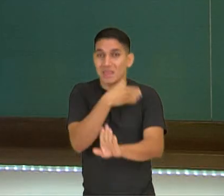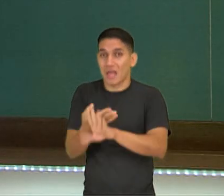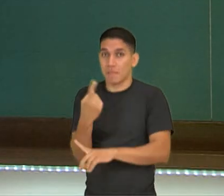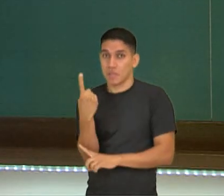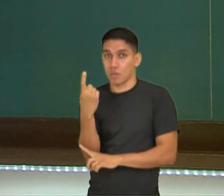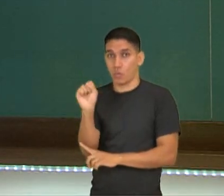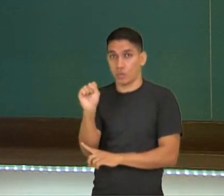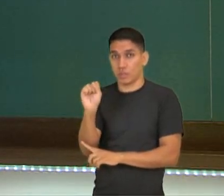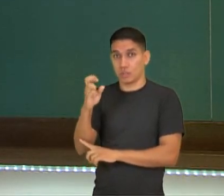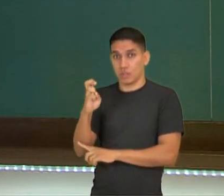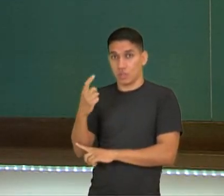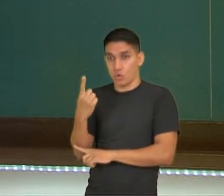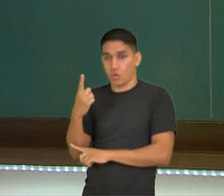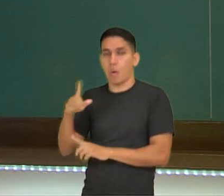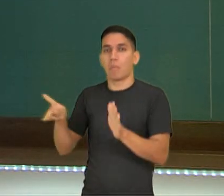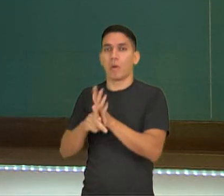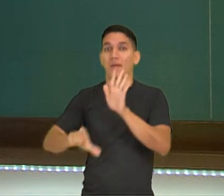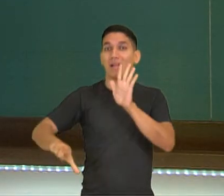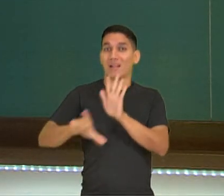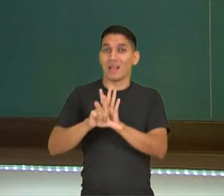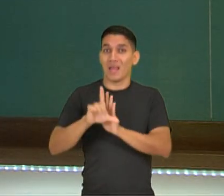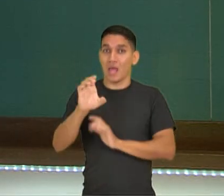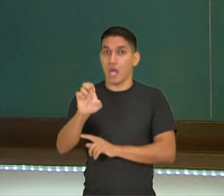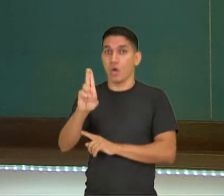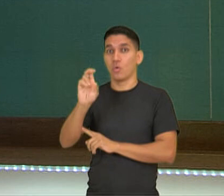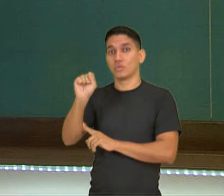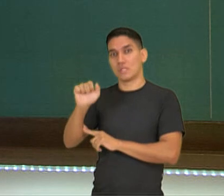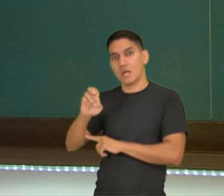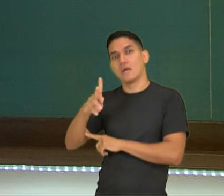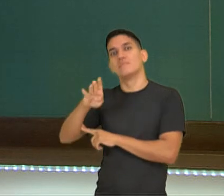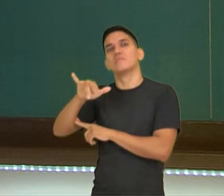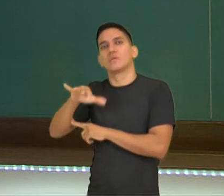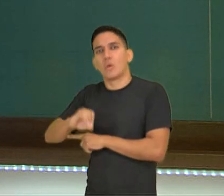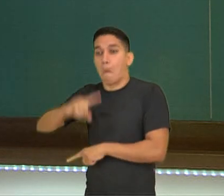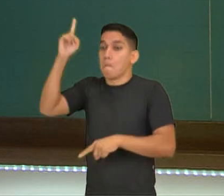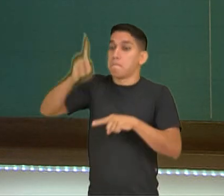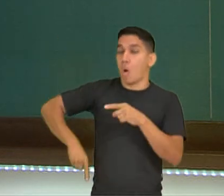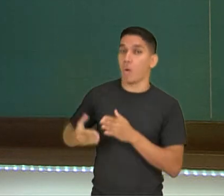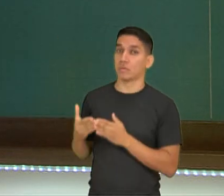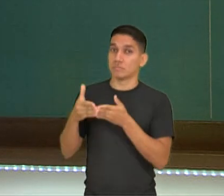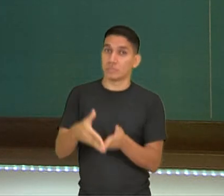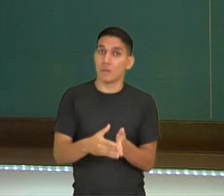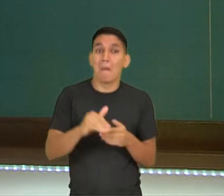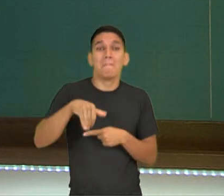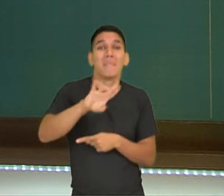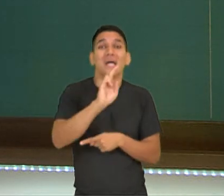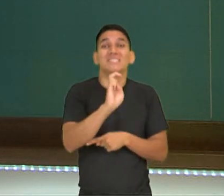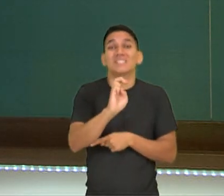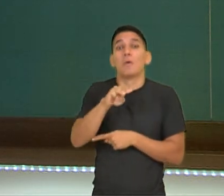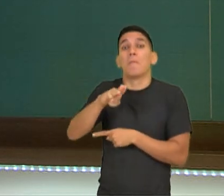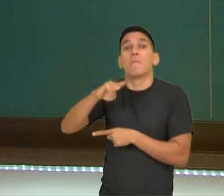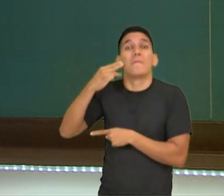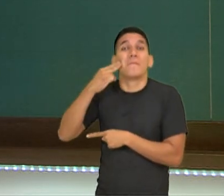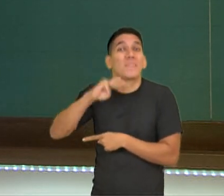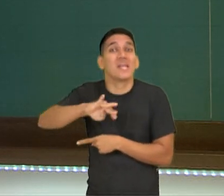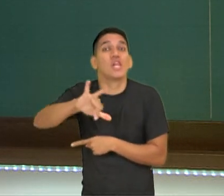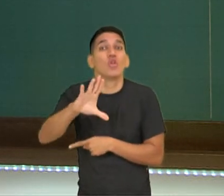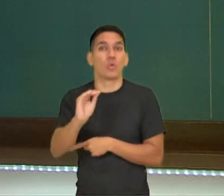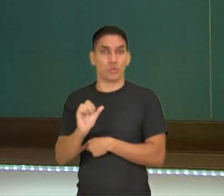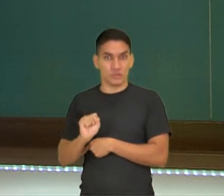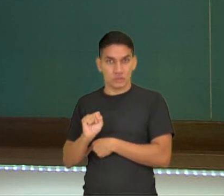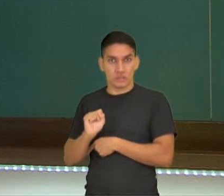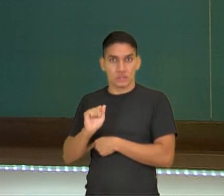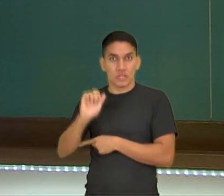1851, com a lei Eusébio de Queiroz, que proibiu a vinda de navios negreiros, mais de 5 milhões de africanos